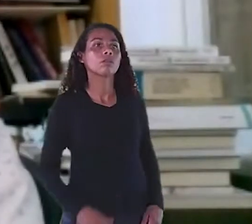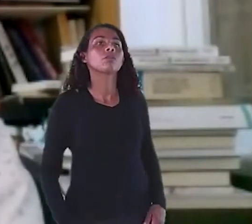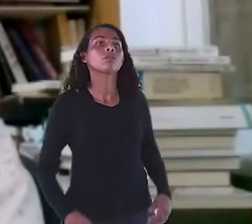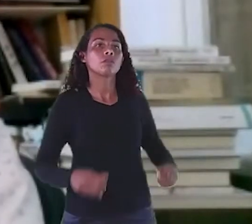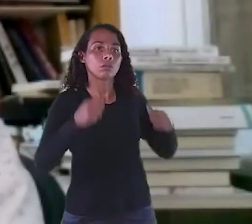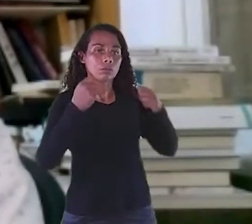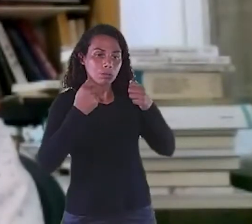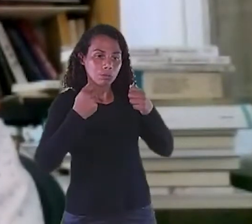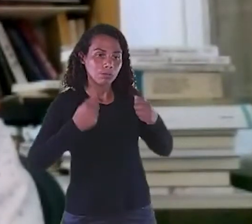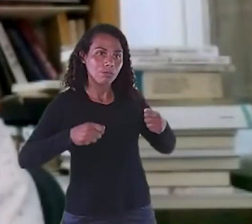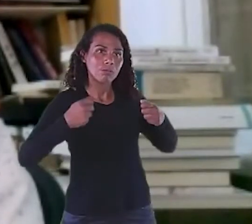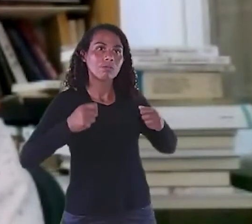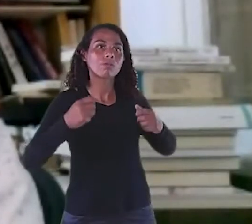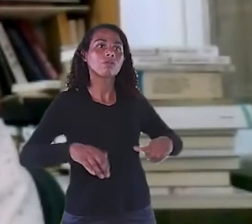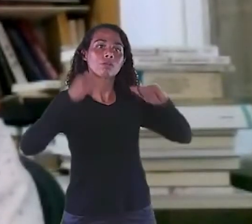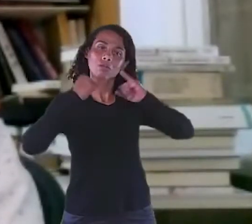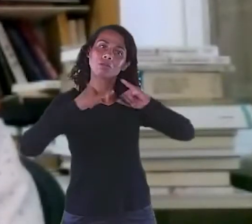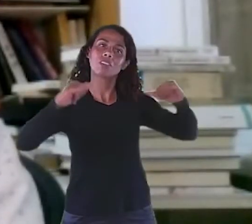de que